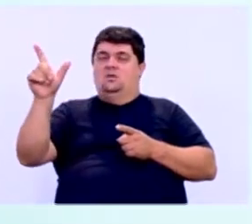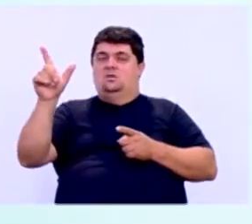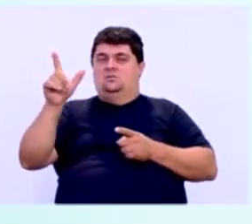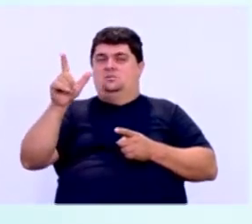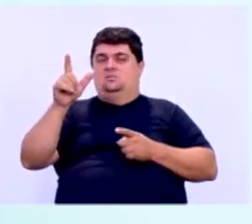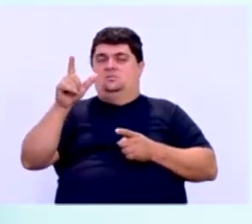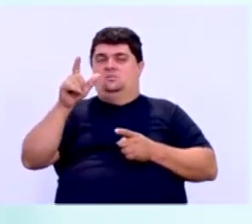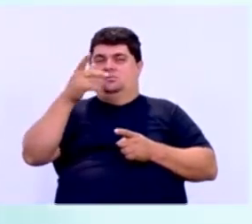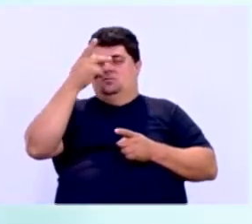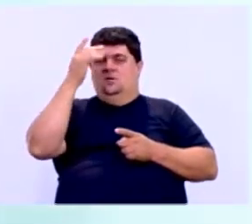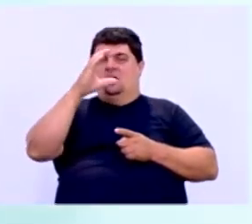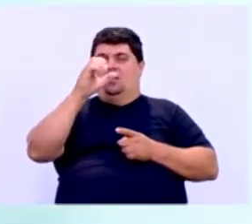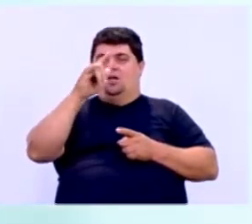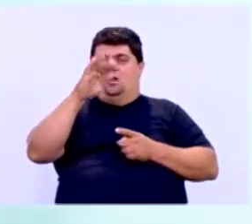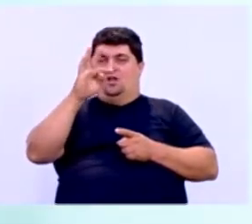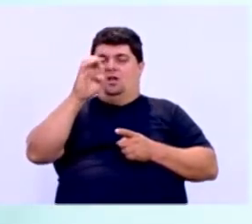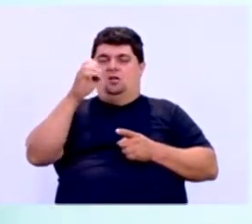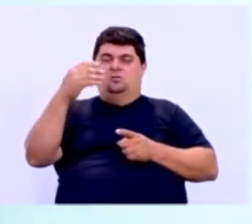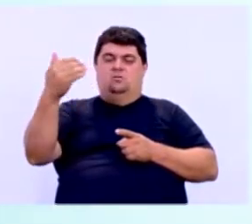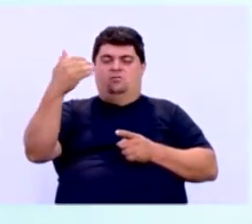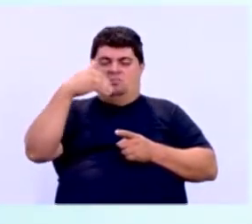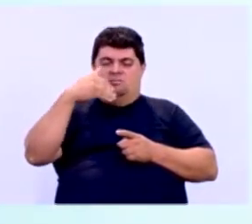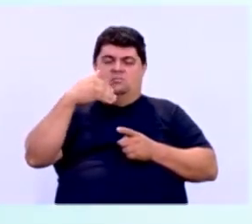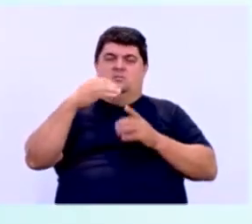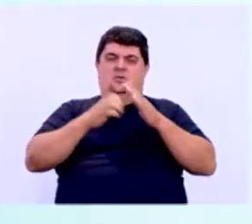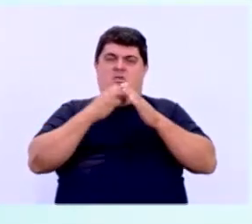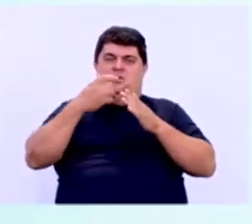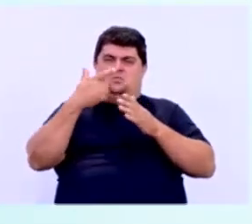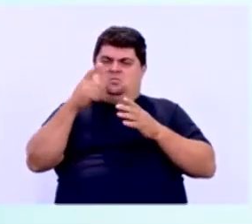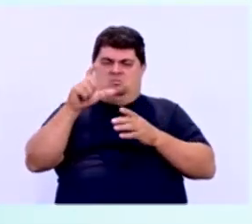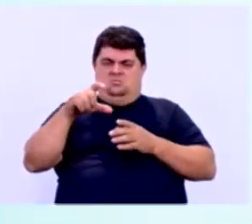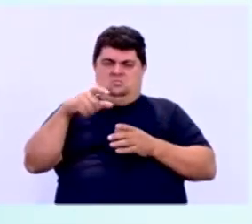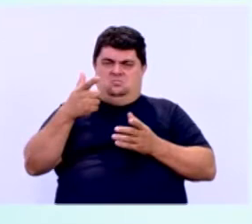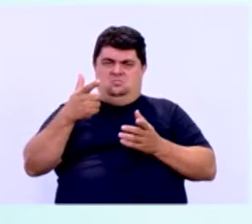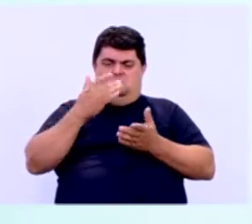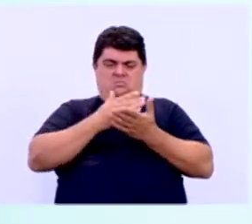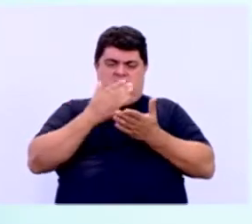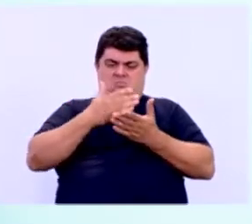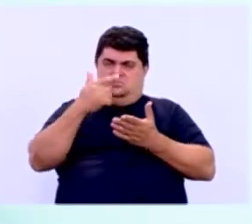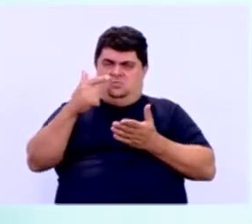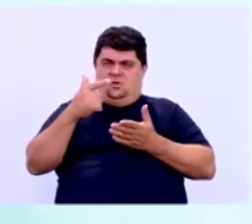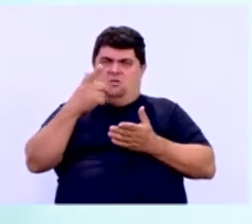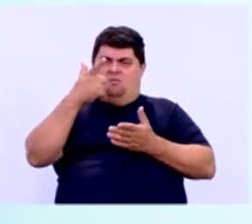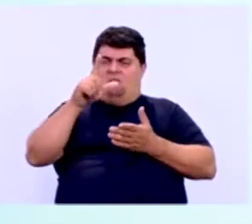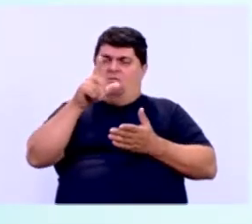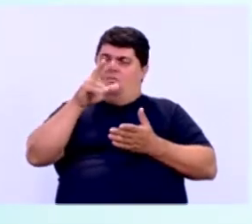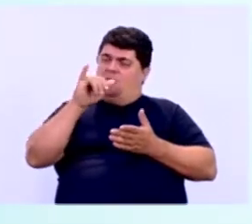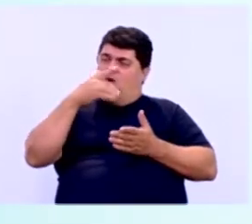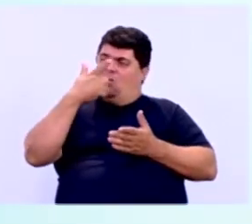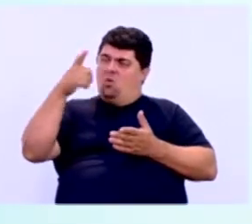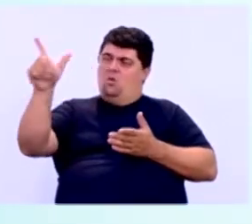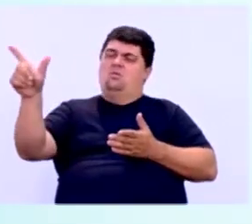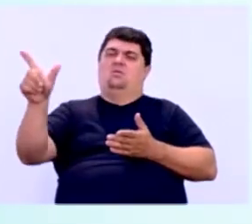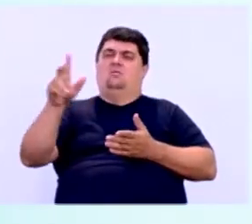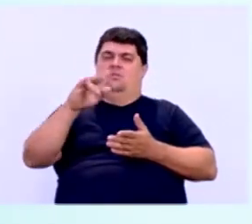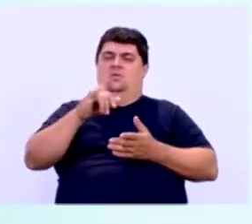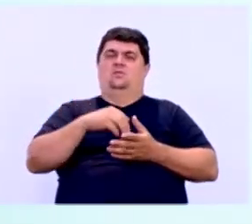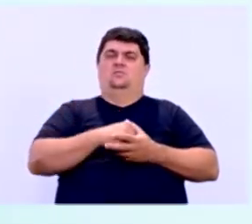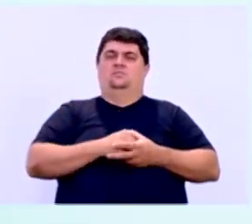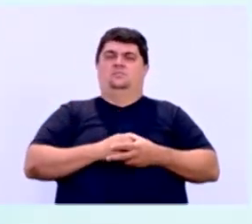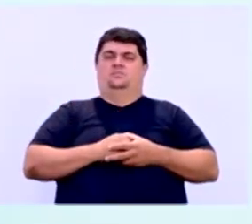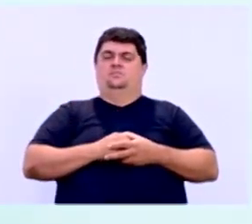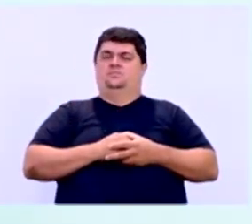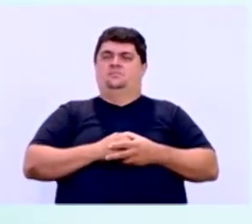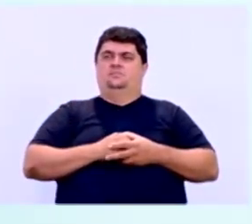vai comprar um produto ou um serviço onde a empresa não venda, não dê a ele a condição de uma compra a prazo. Tá?